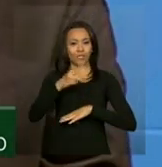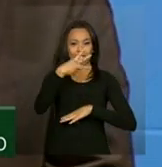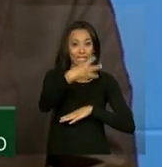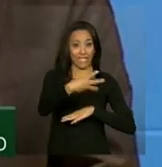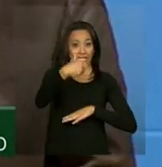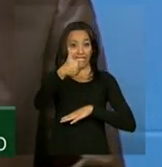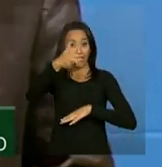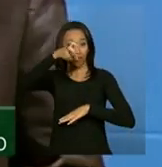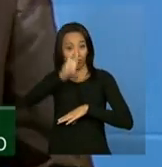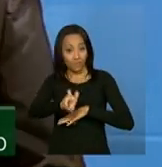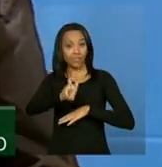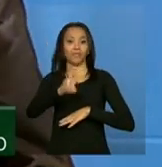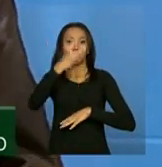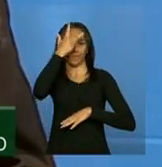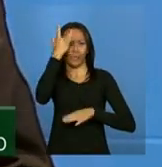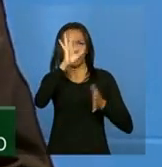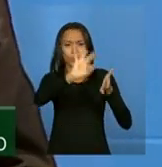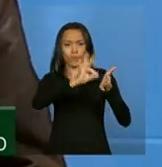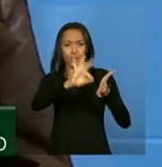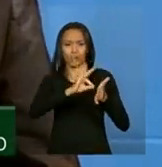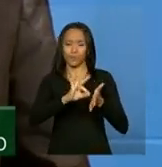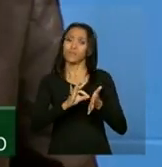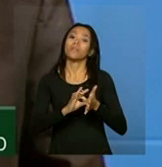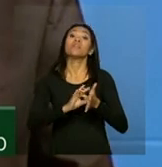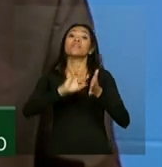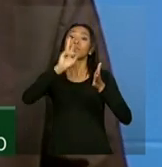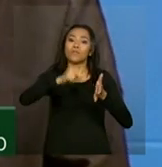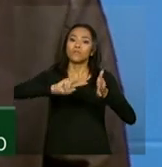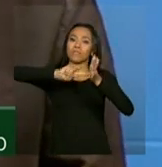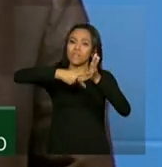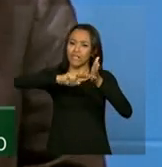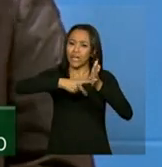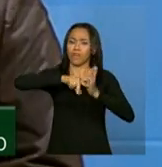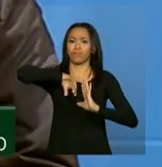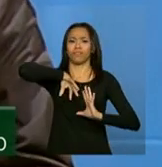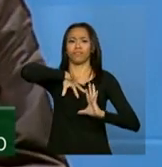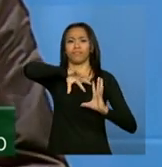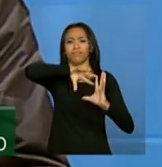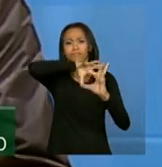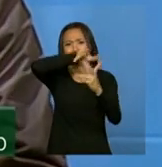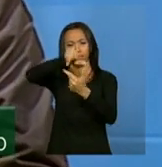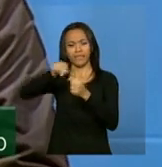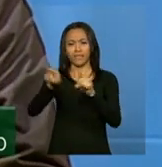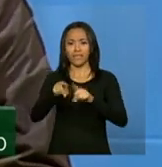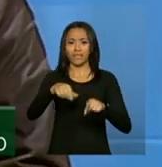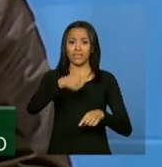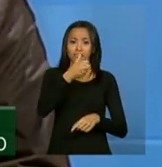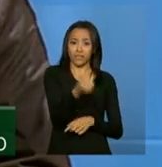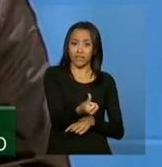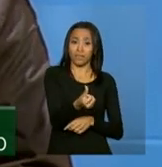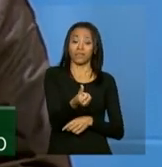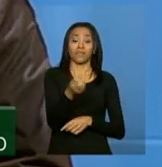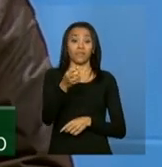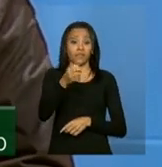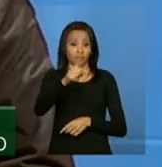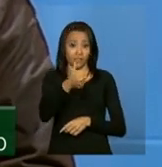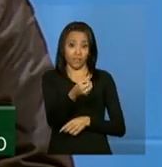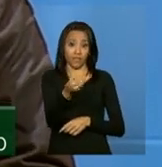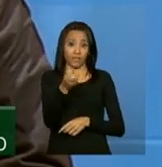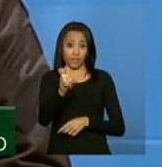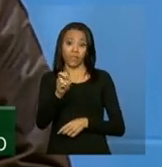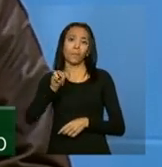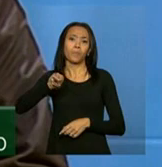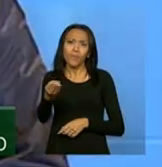315 afiliados dos sindicatos nacionais e até mais dos 765 milhões de trabalhadores representados